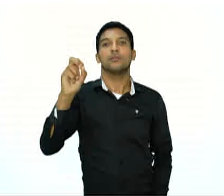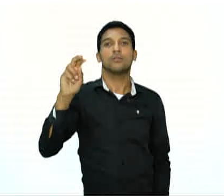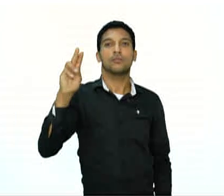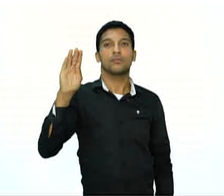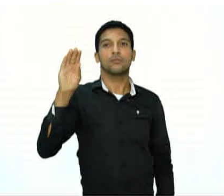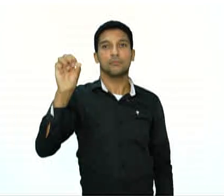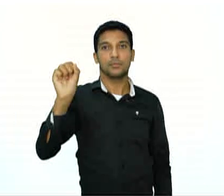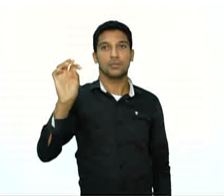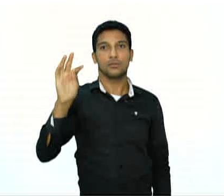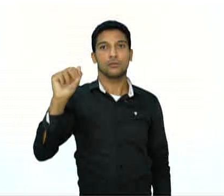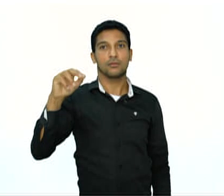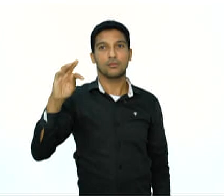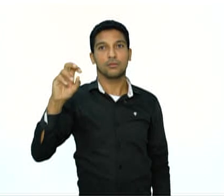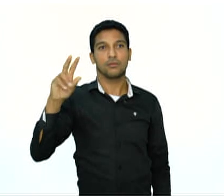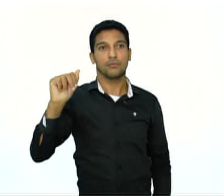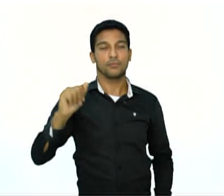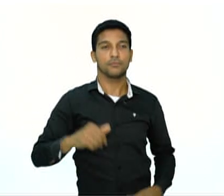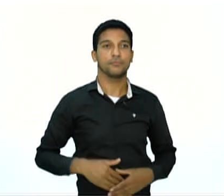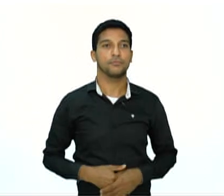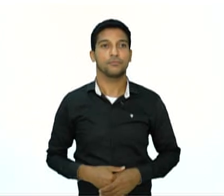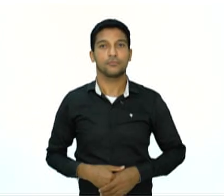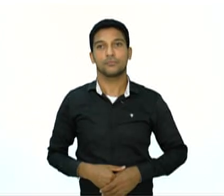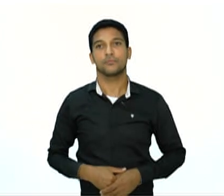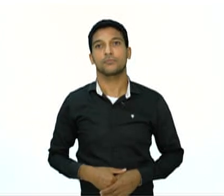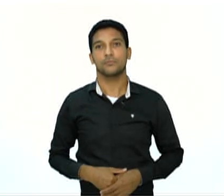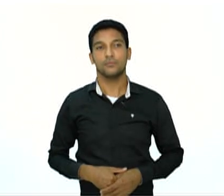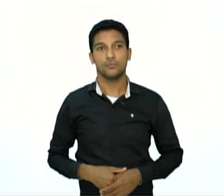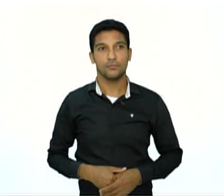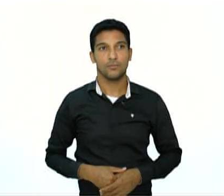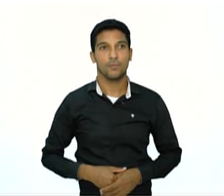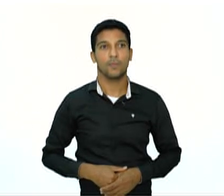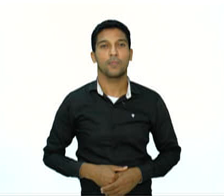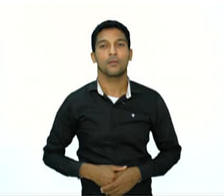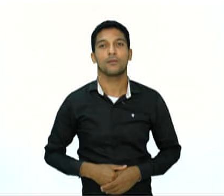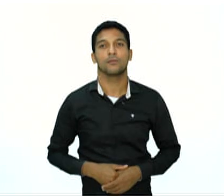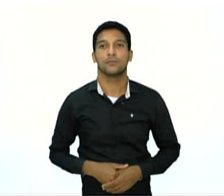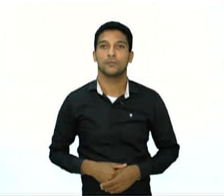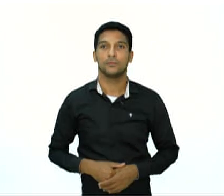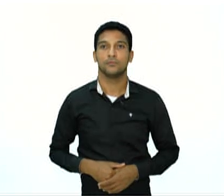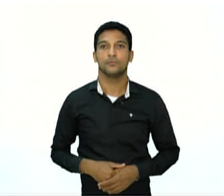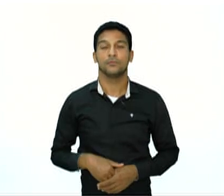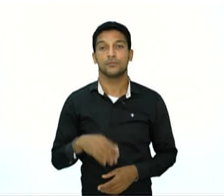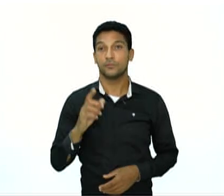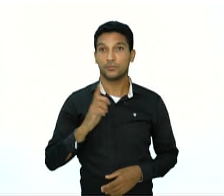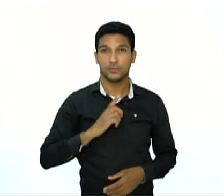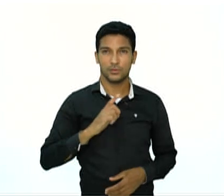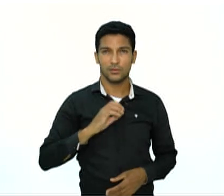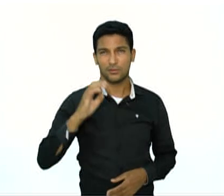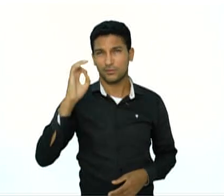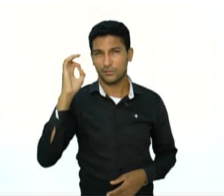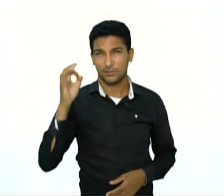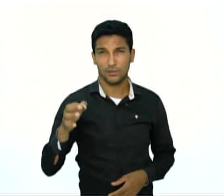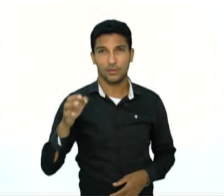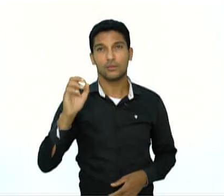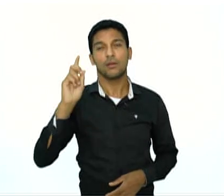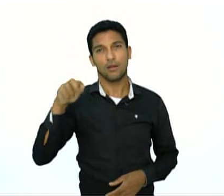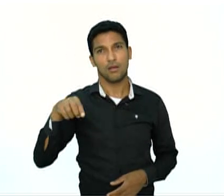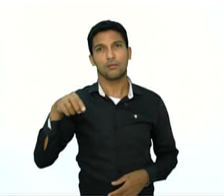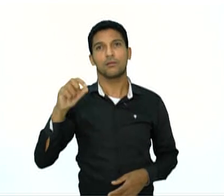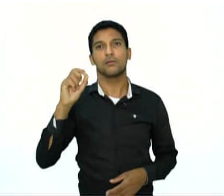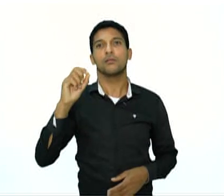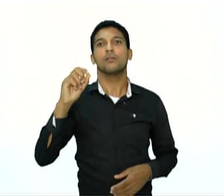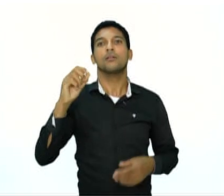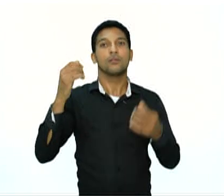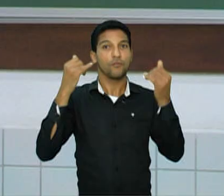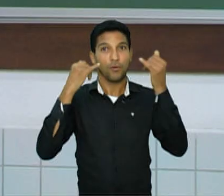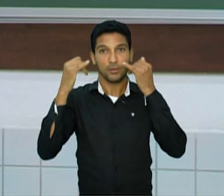contribua para a disseminação de notícias falsas. Tenha certeza de que é uma informação verdadeira.